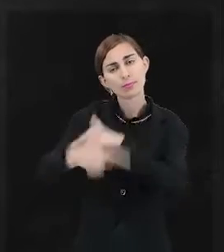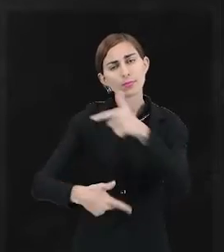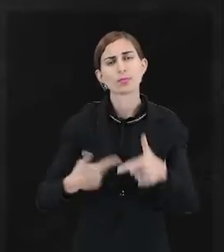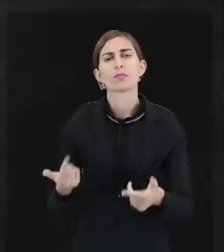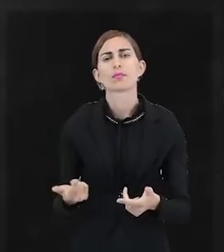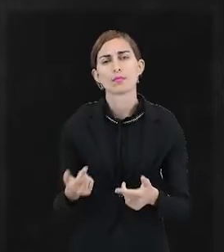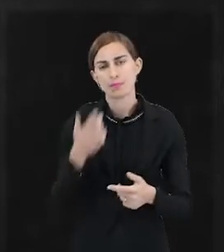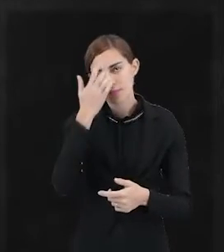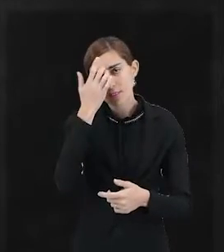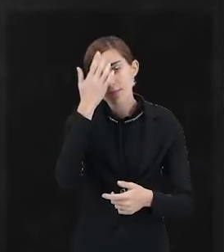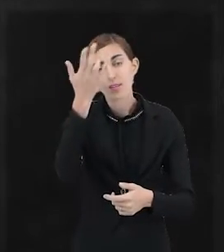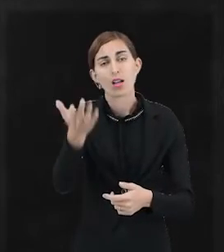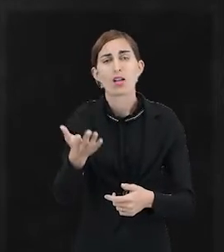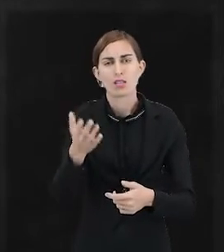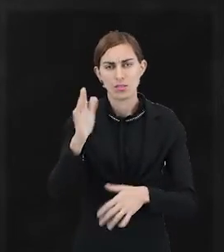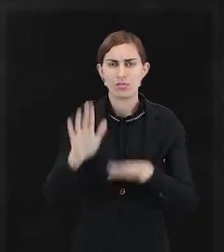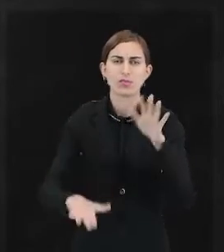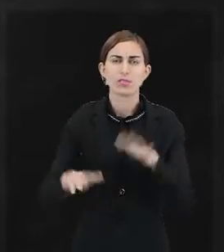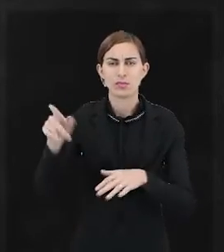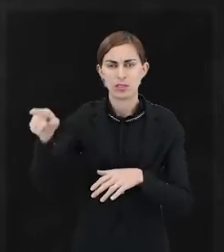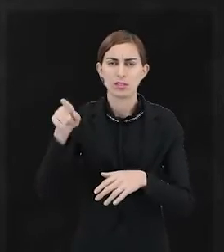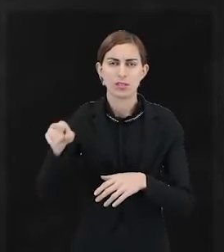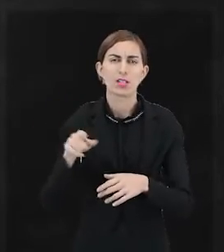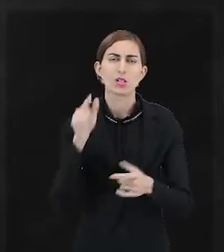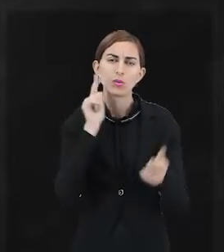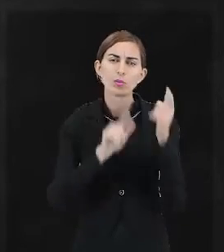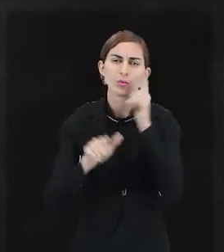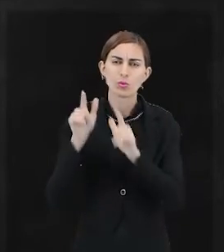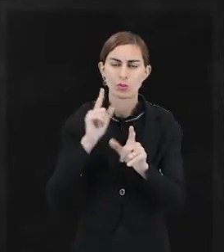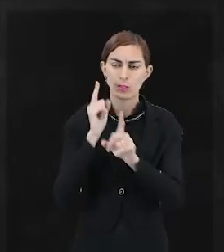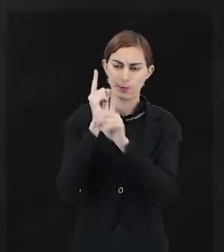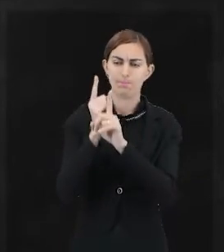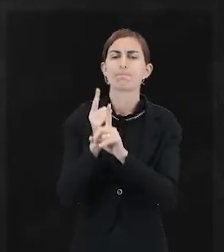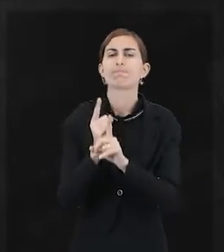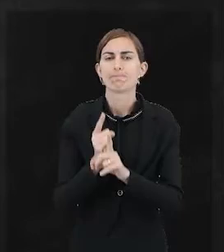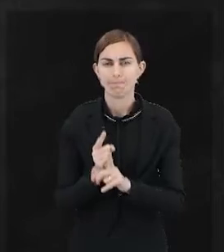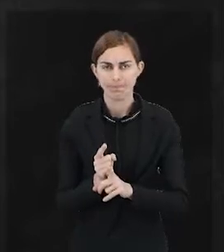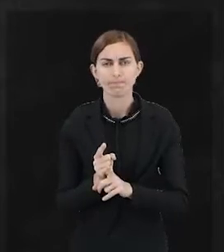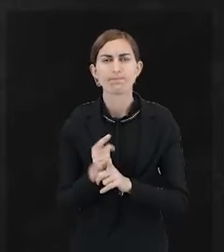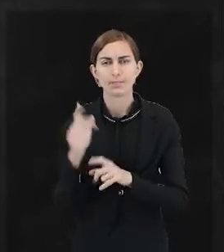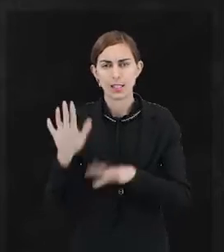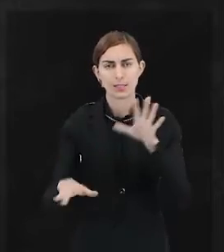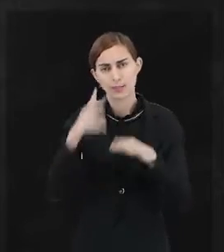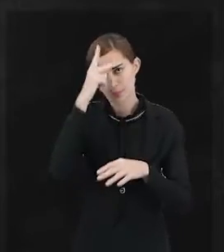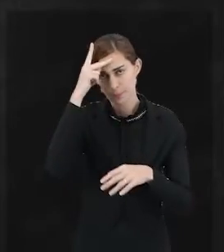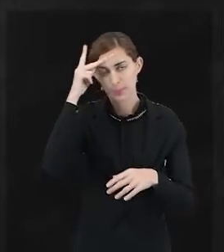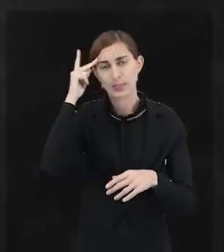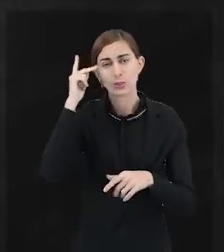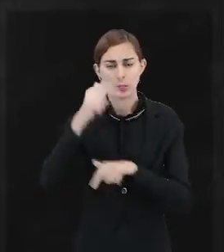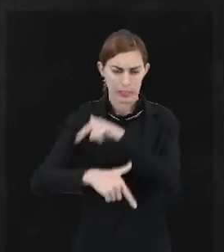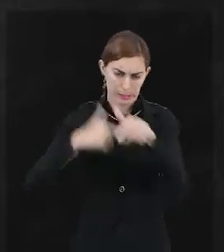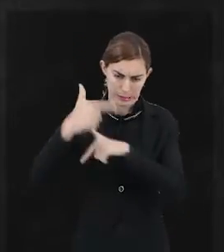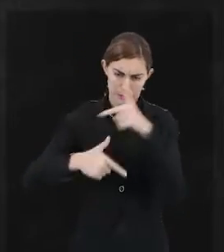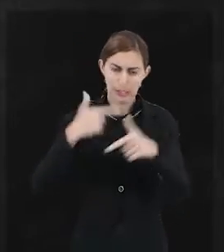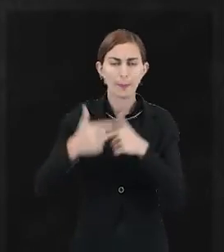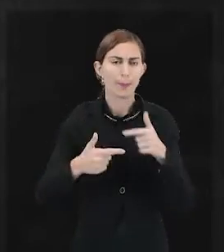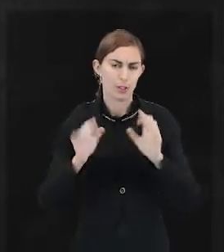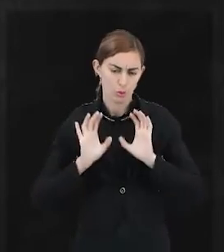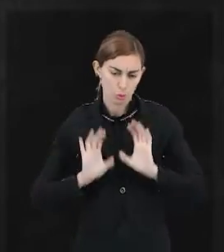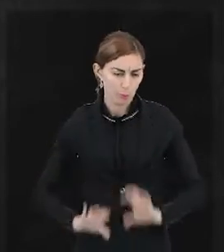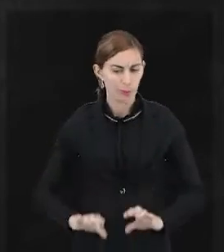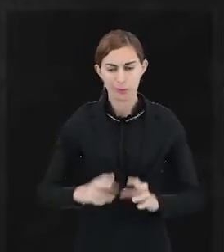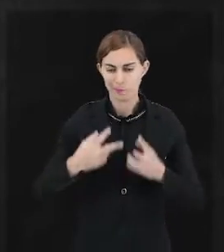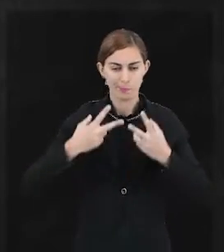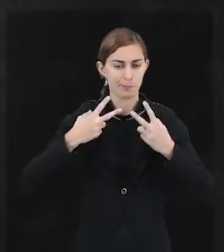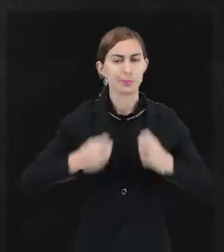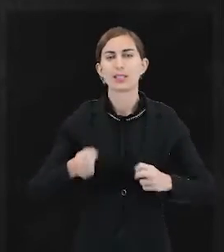Isso facilita com que muitas vezes elas consigam se dar conta disso, né? Porque às vezes as pessoas trabalham e se comportam sem se